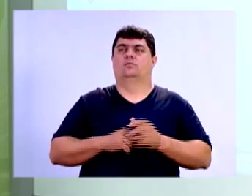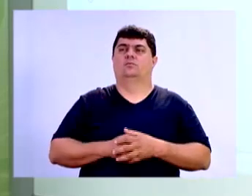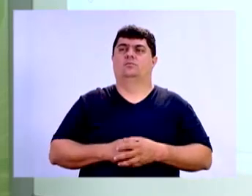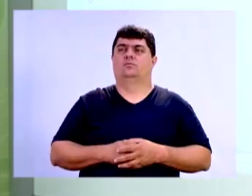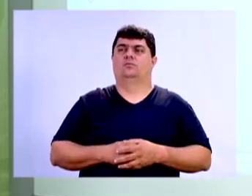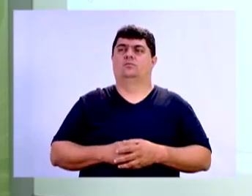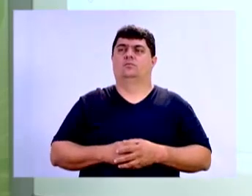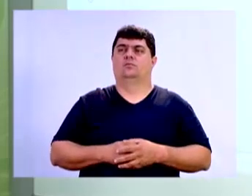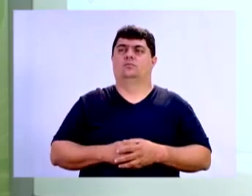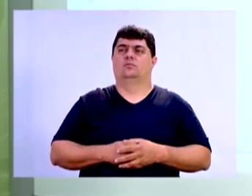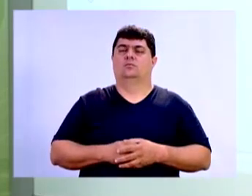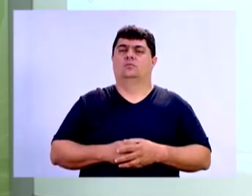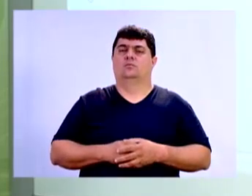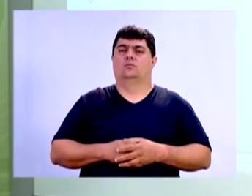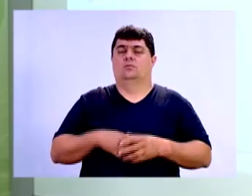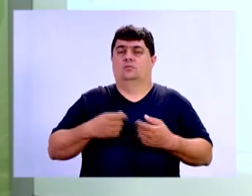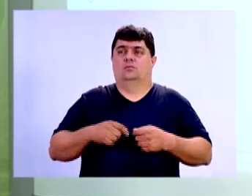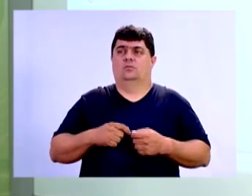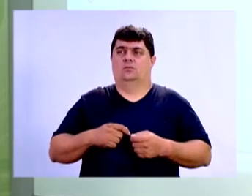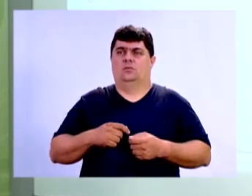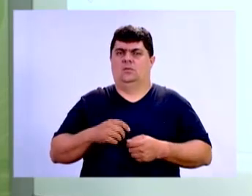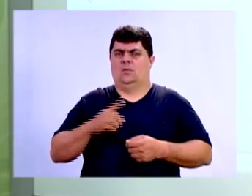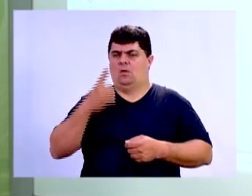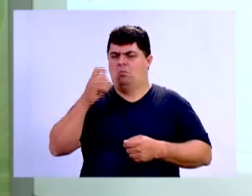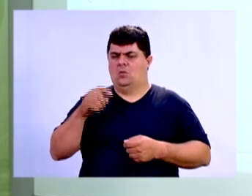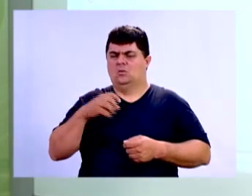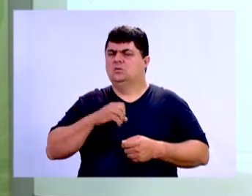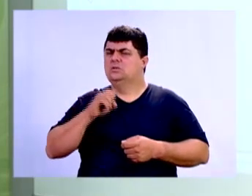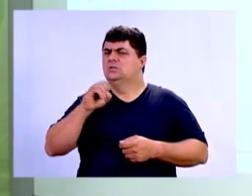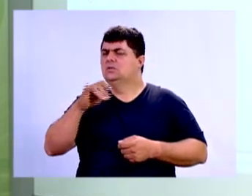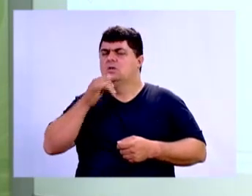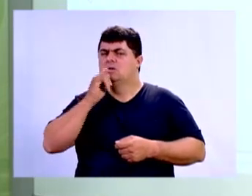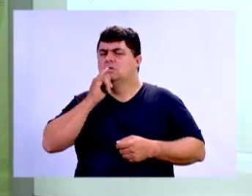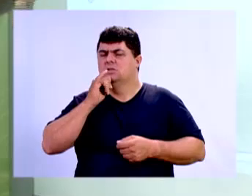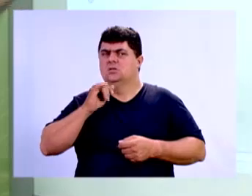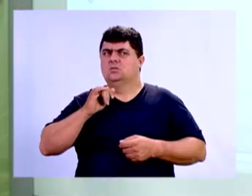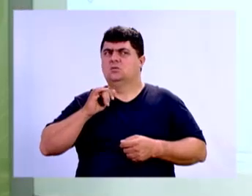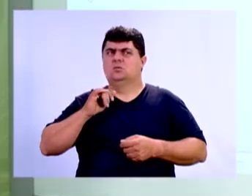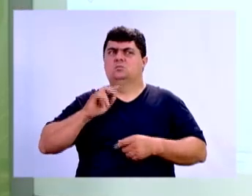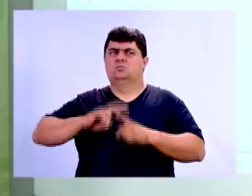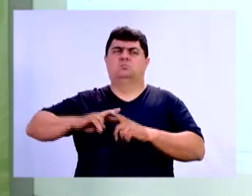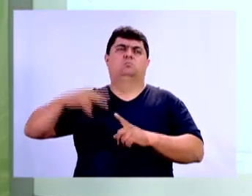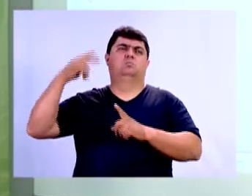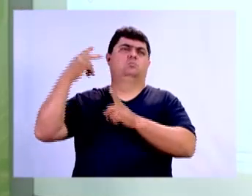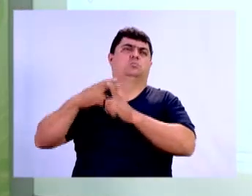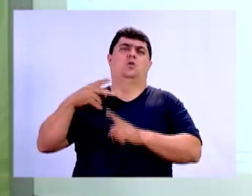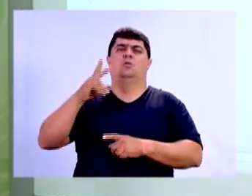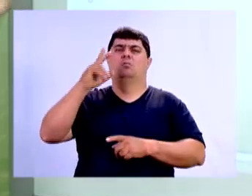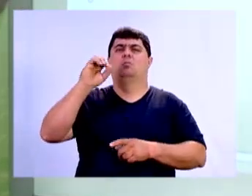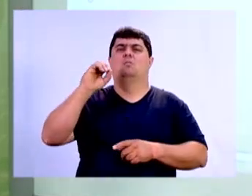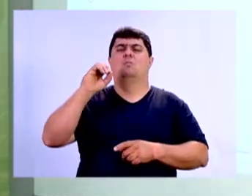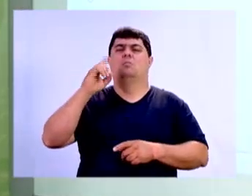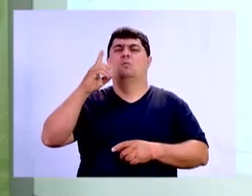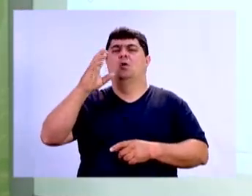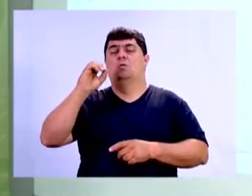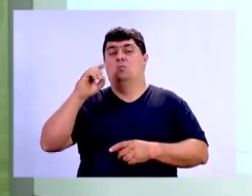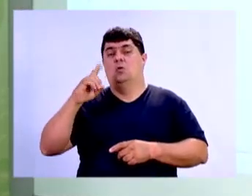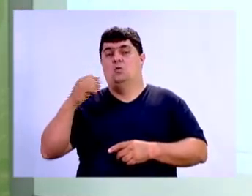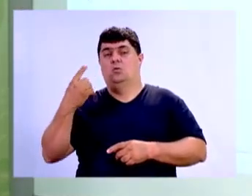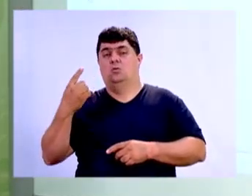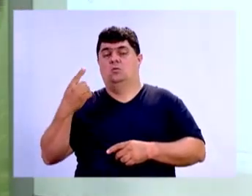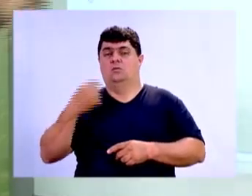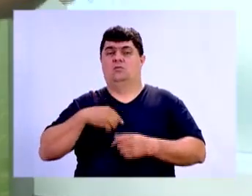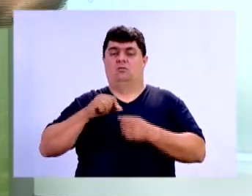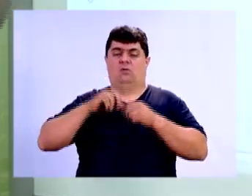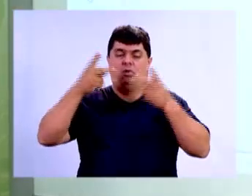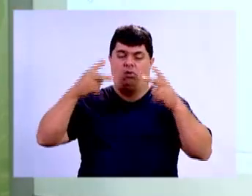é essa pré-definição. Será que eu tenho 1000 clientes? E se minha loja crescer tanto e tiver 1001 clientes, o que vai acontecer? Eu vou ter que reescrever o